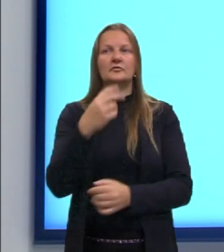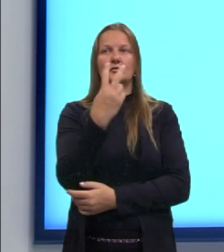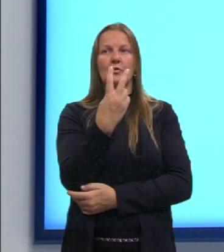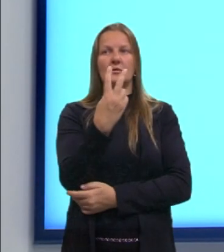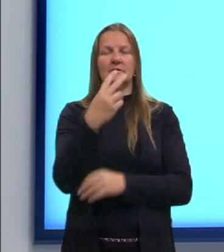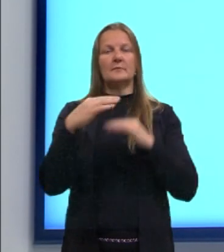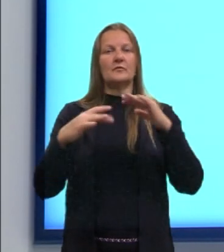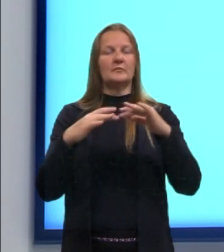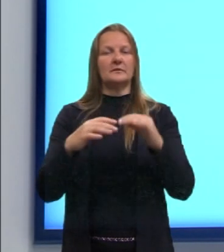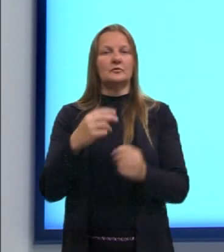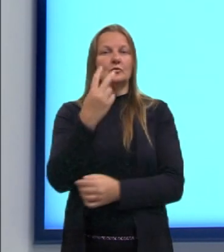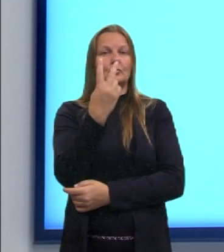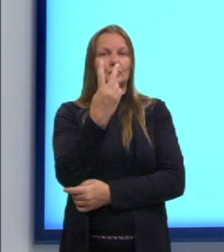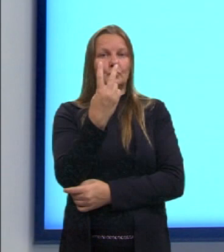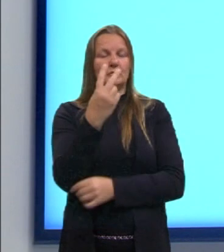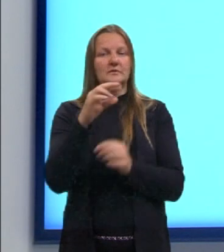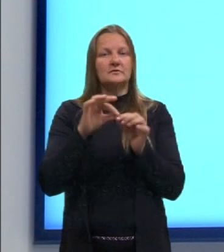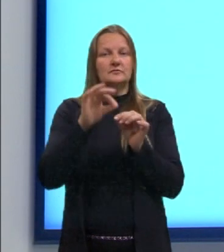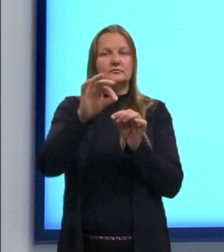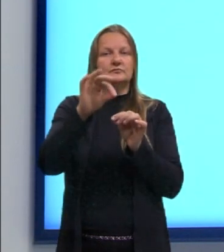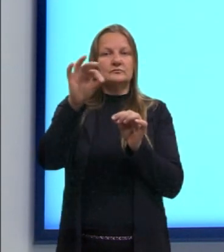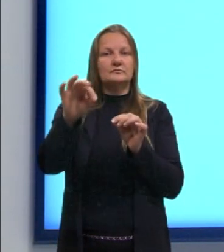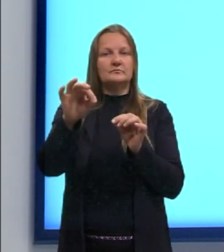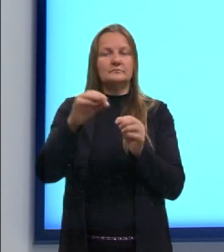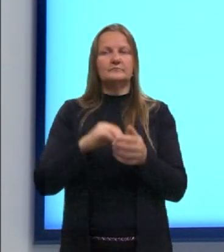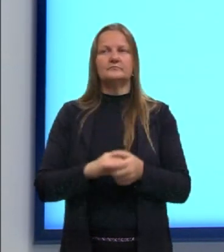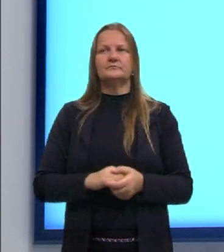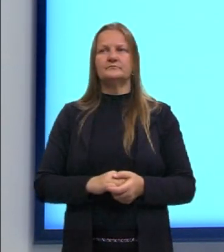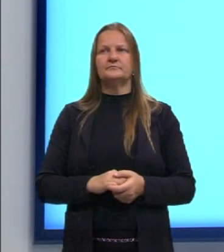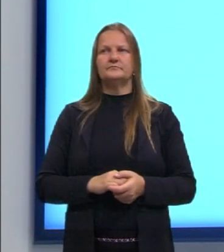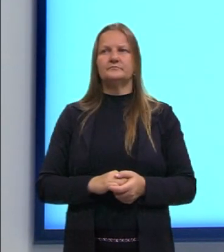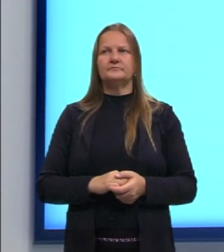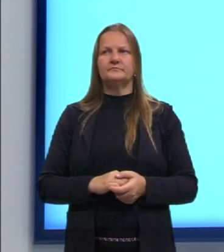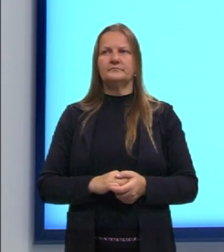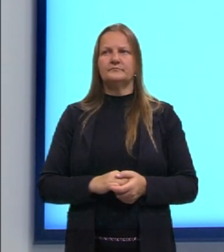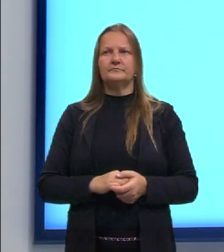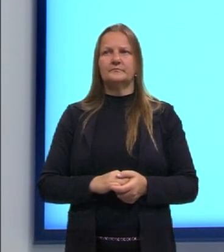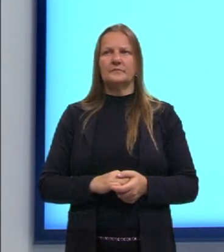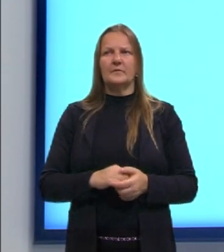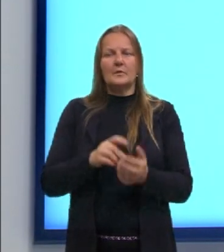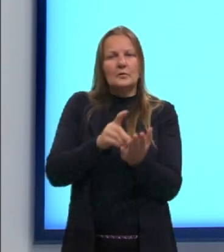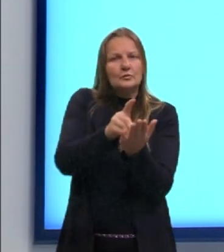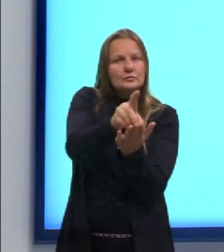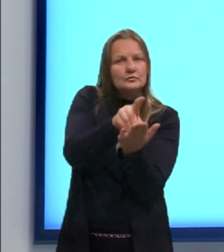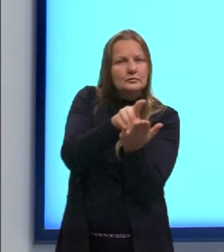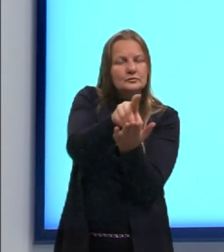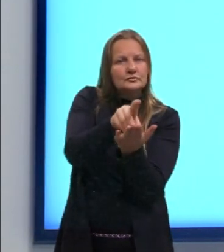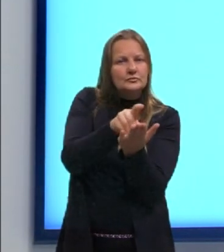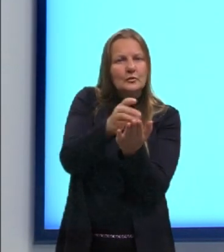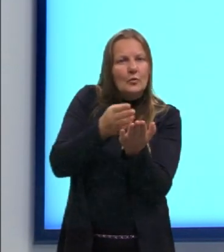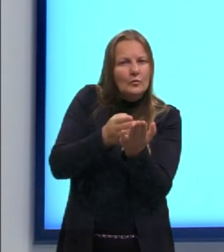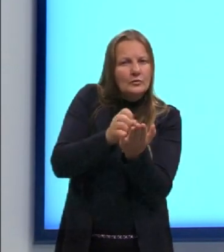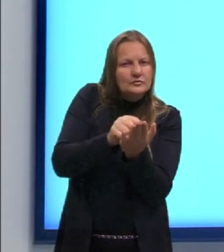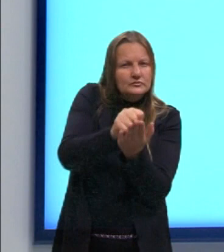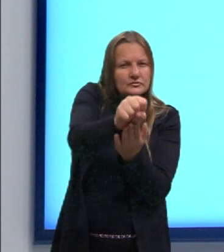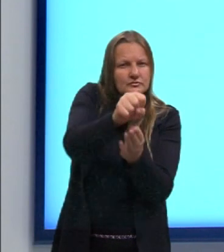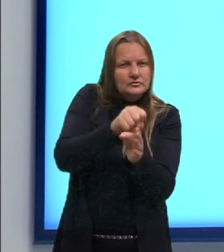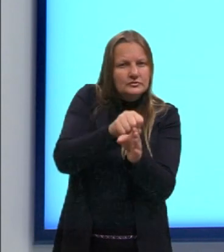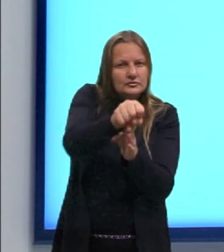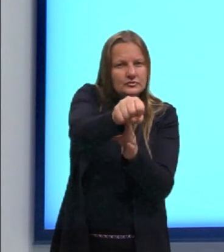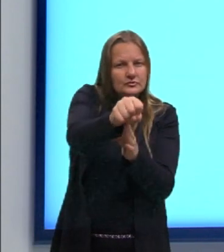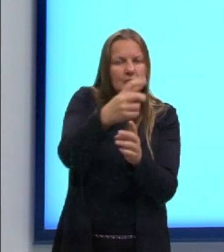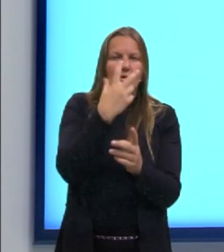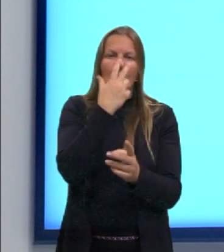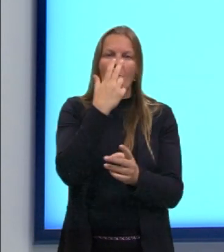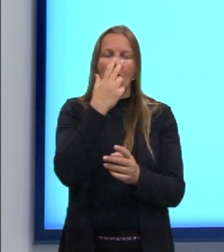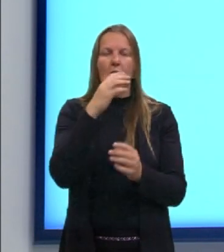dois movimentos que foram realizados. O primeiro: duas unidades no mesmo sentido utilizado para ir do